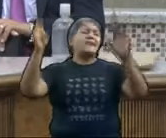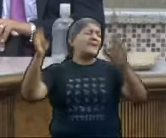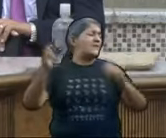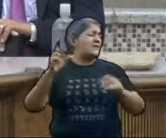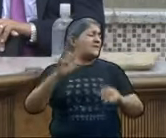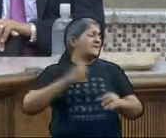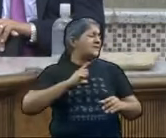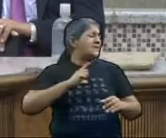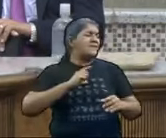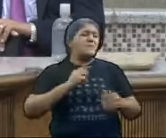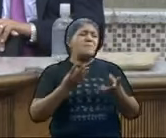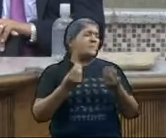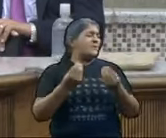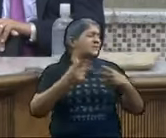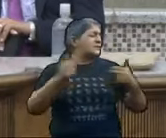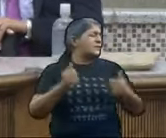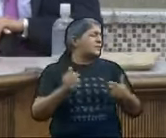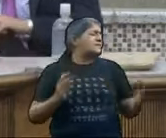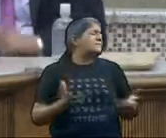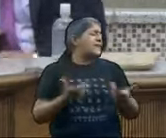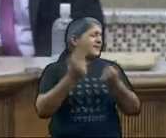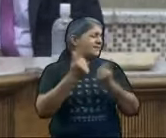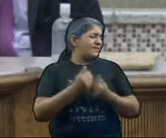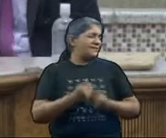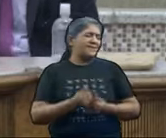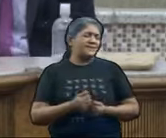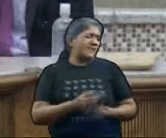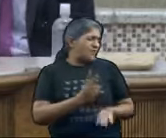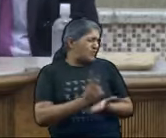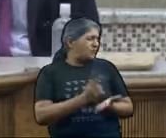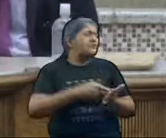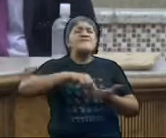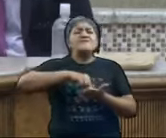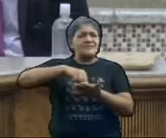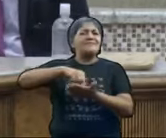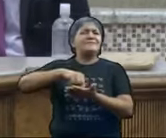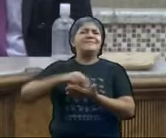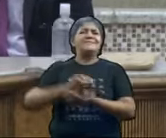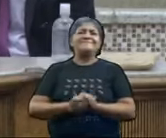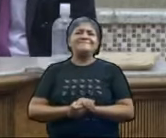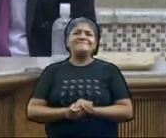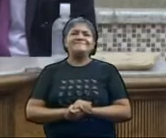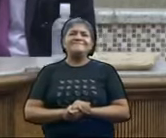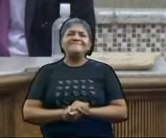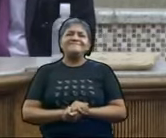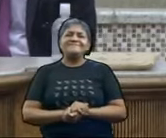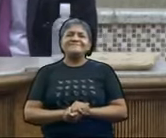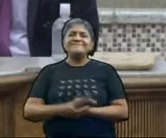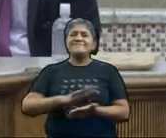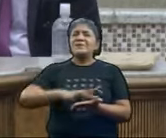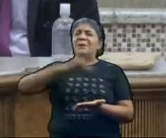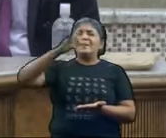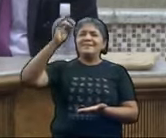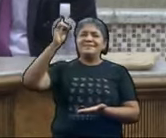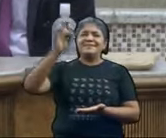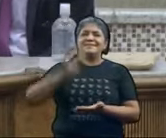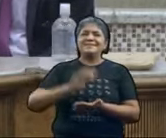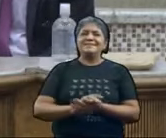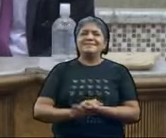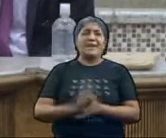Aleluia. Queira estar em pé, igreja, em nome de Jesus Cristo. Glória a Deus.